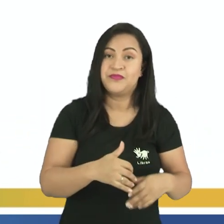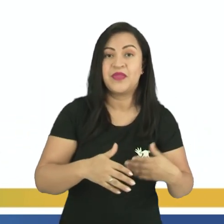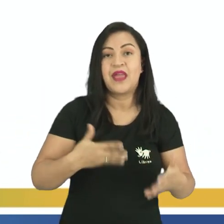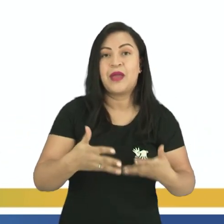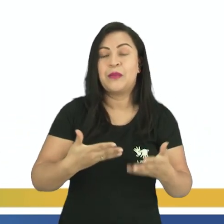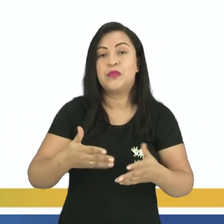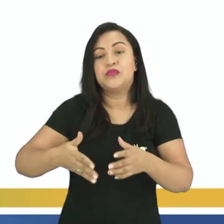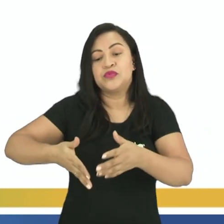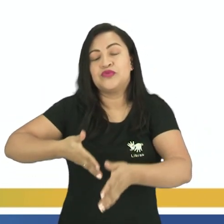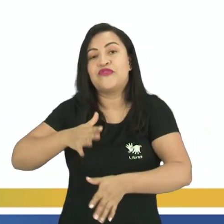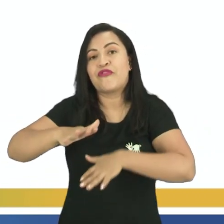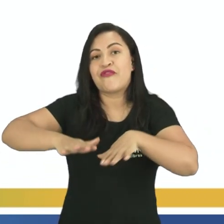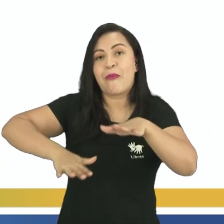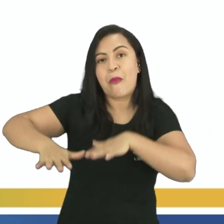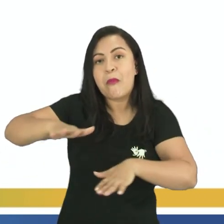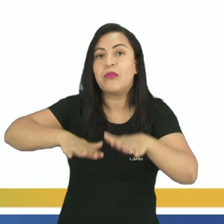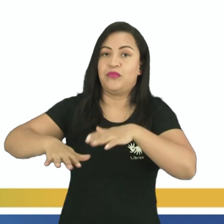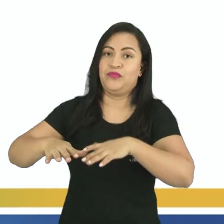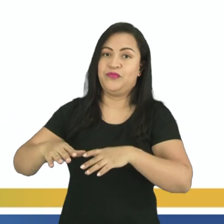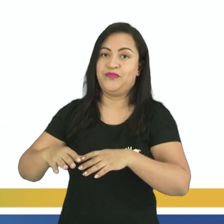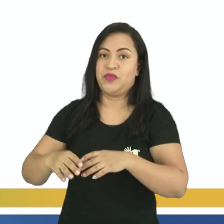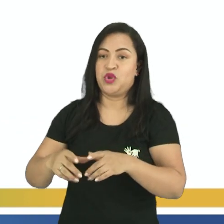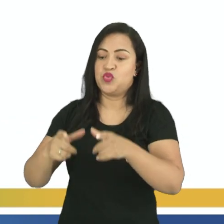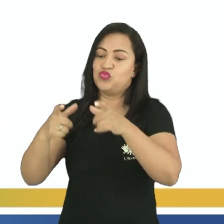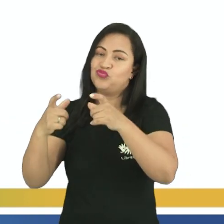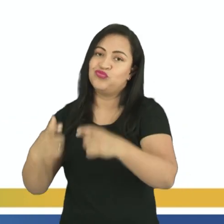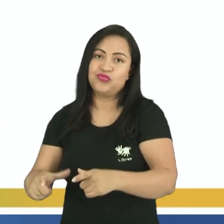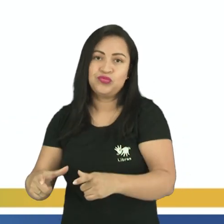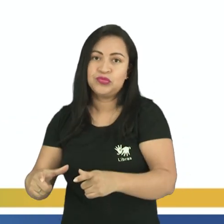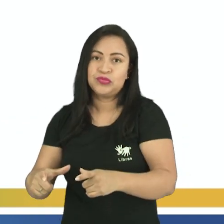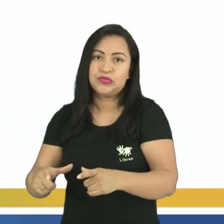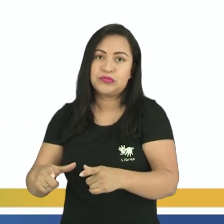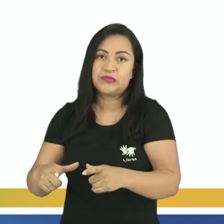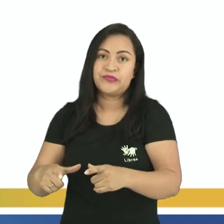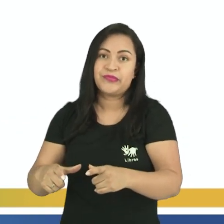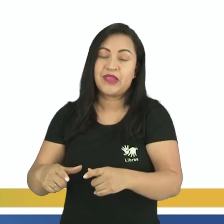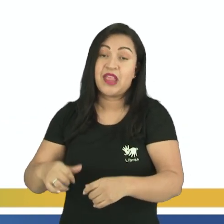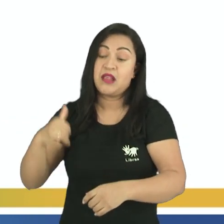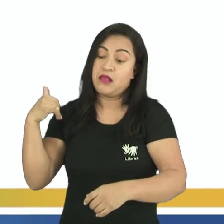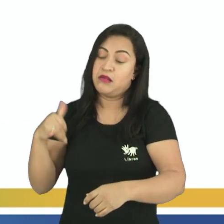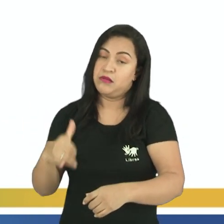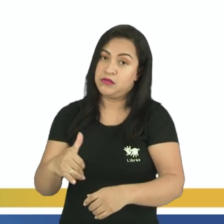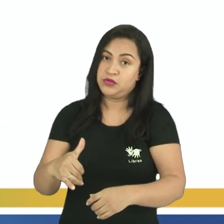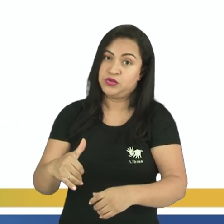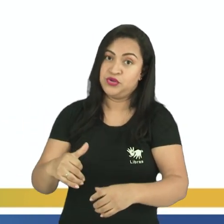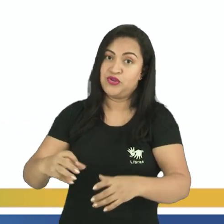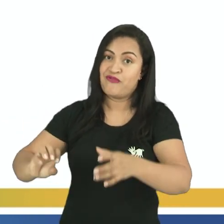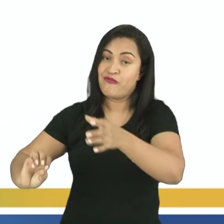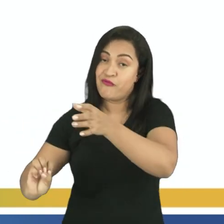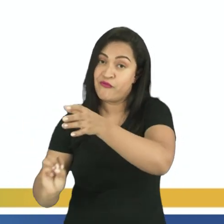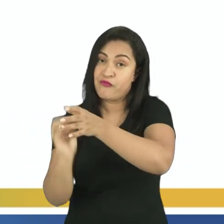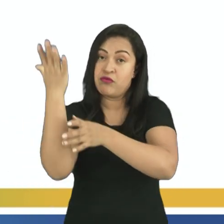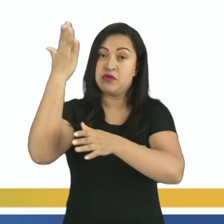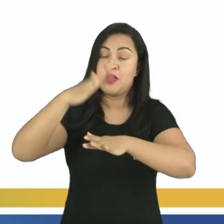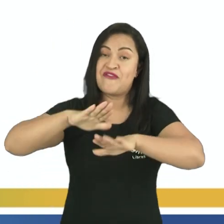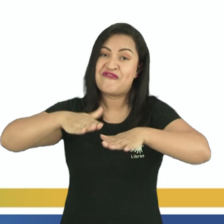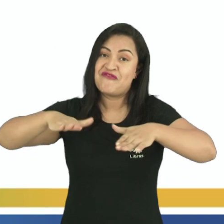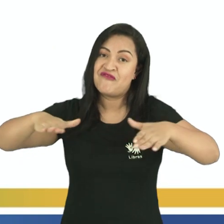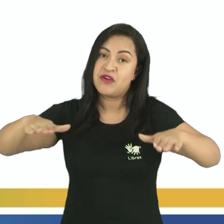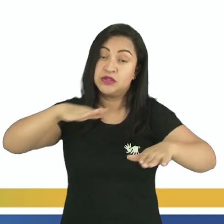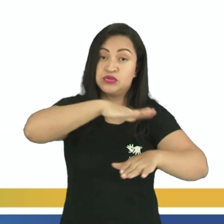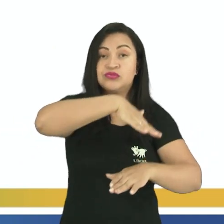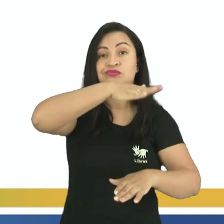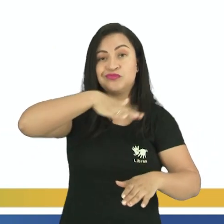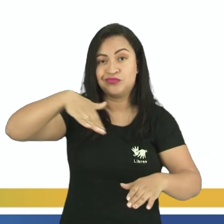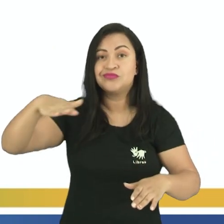gente vai injetando energia naquele meio, essa energia ela vai provocar vibrações e elas vão